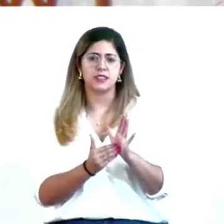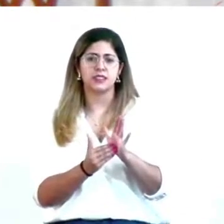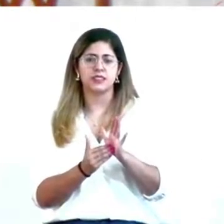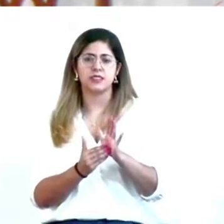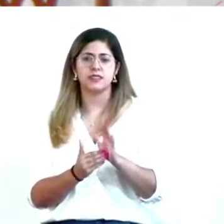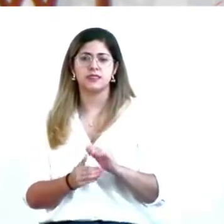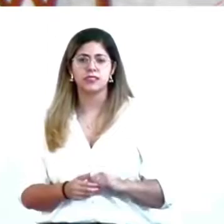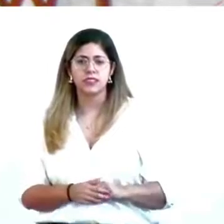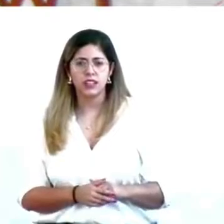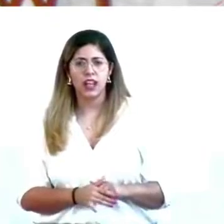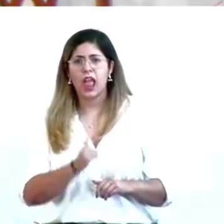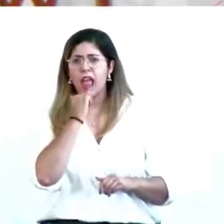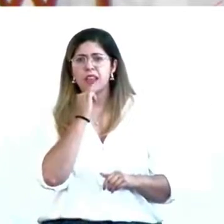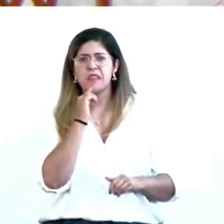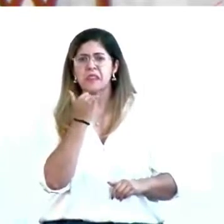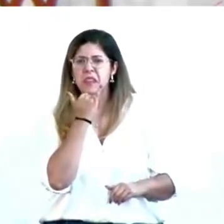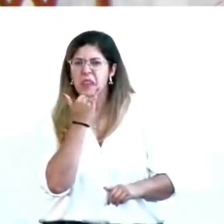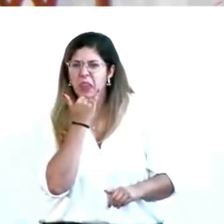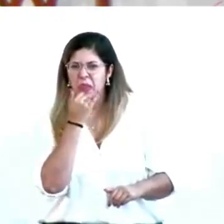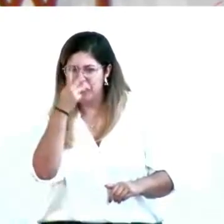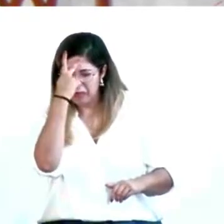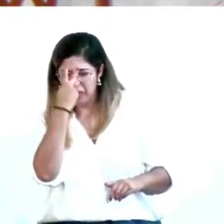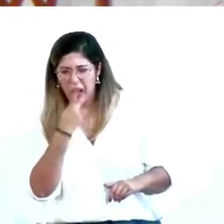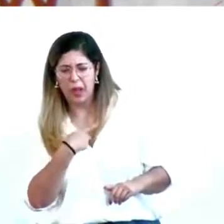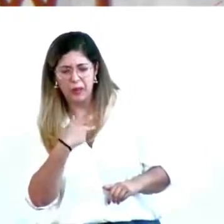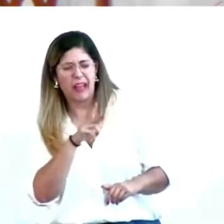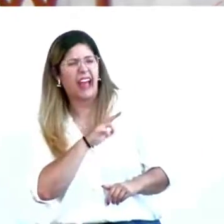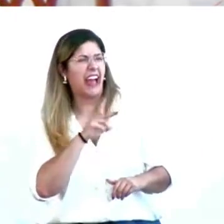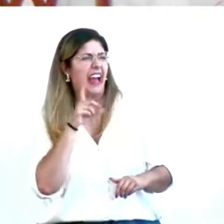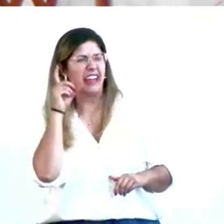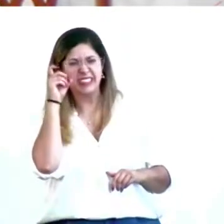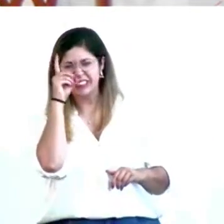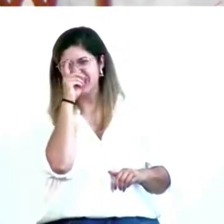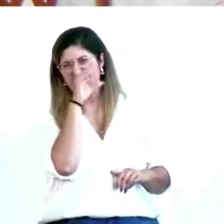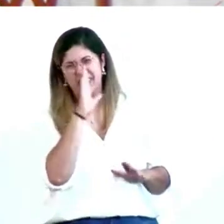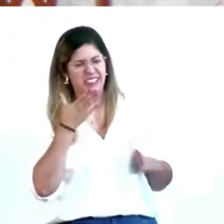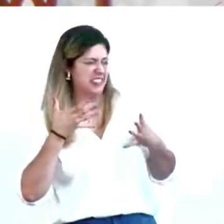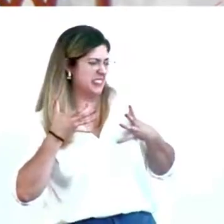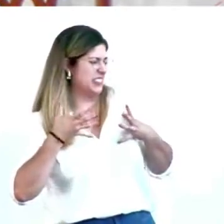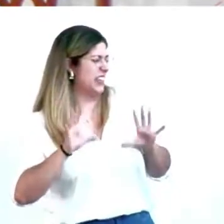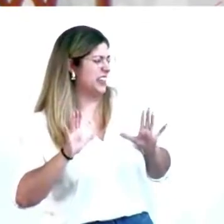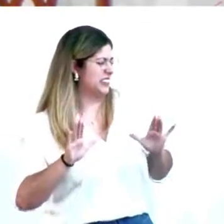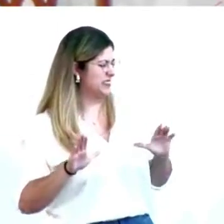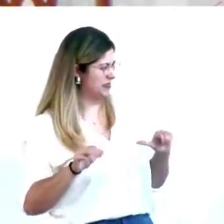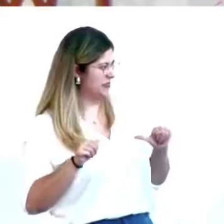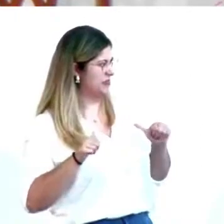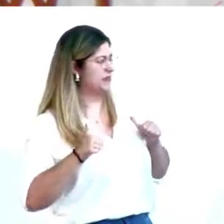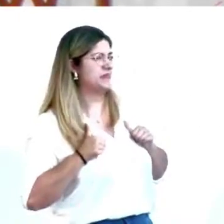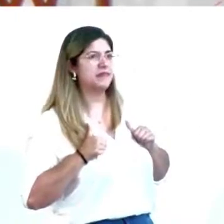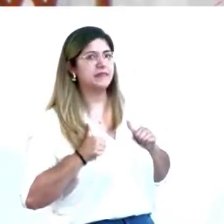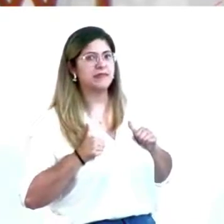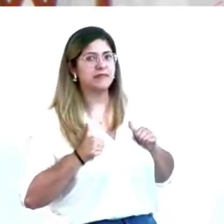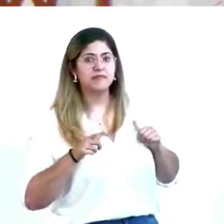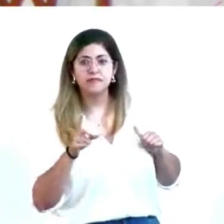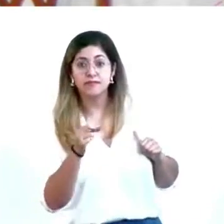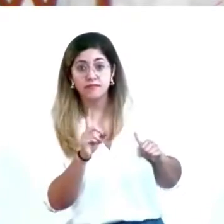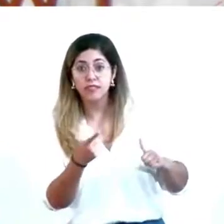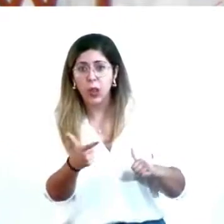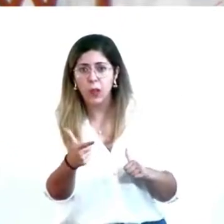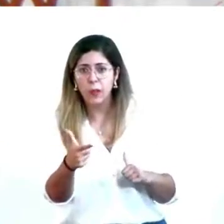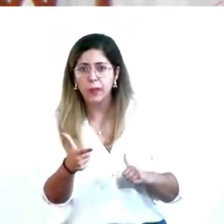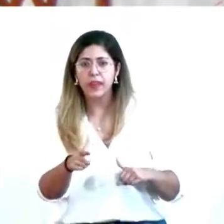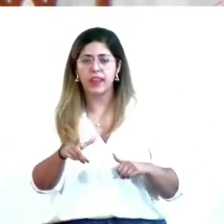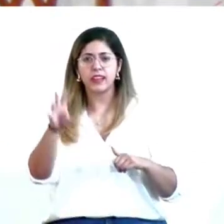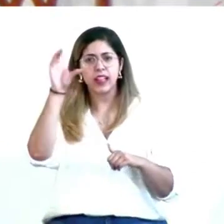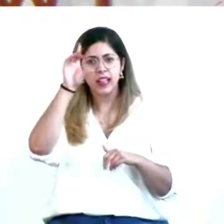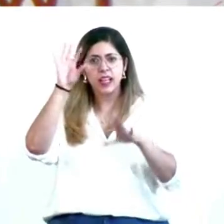temos desculpas para dizer, isso é muito difícil, é quase que impossível. Deus nos chama para imitá-lo, mas Deus era